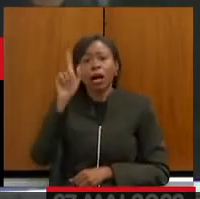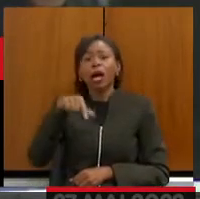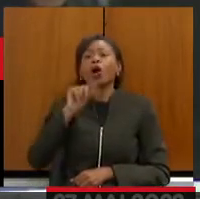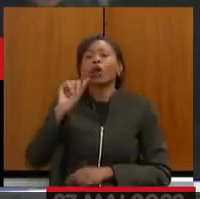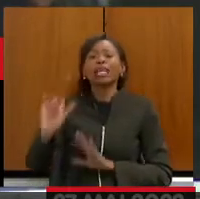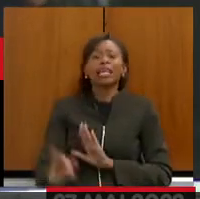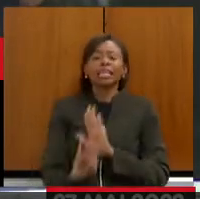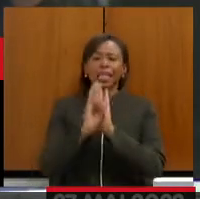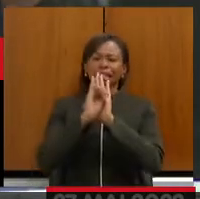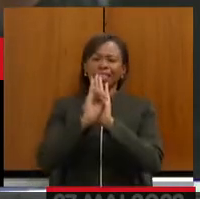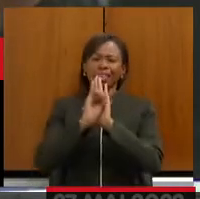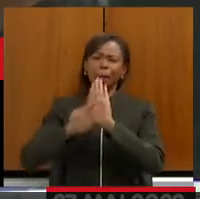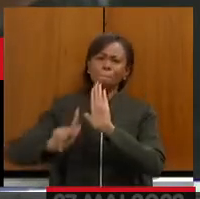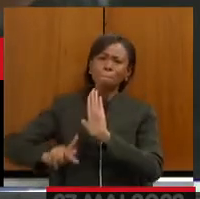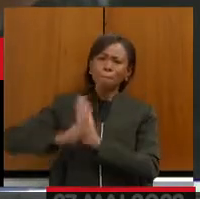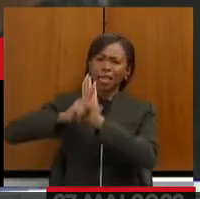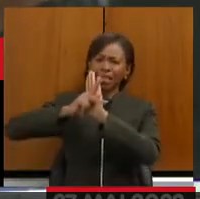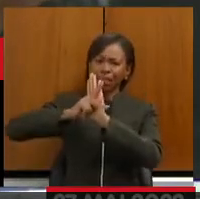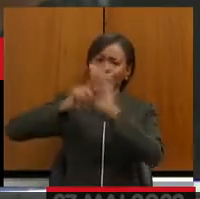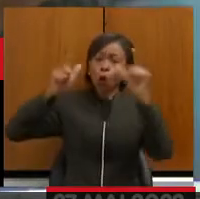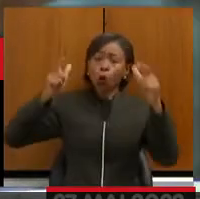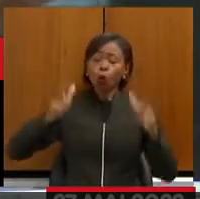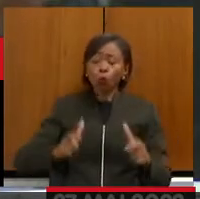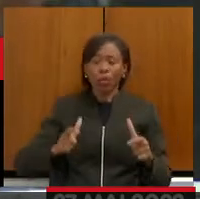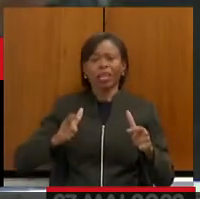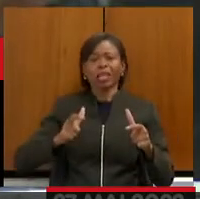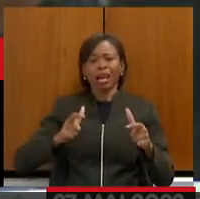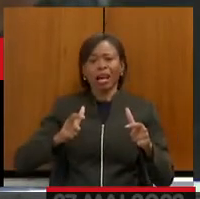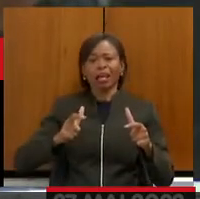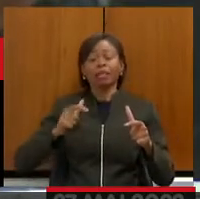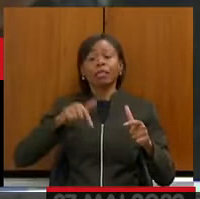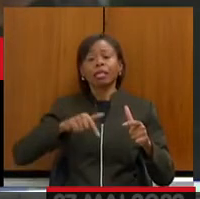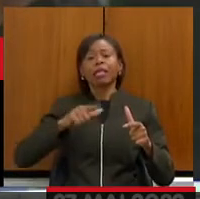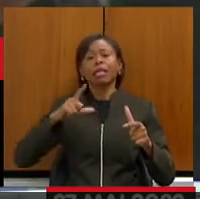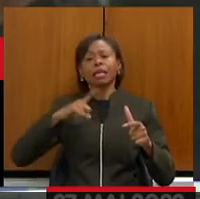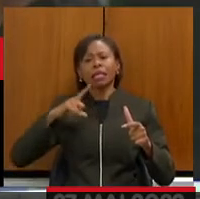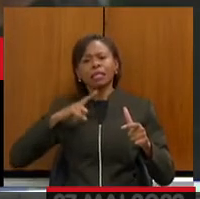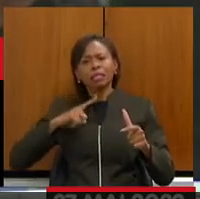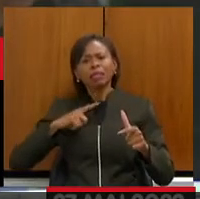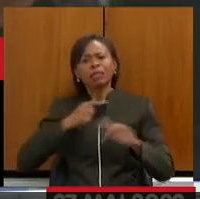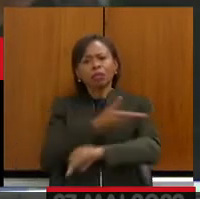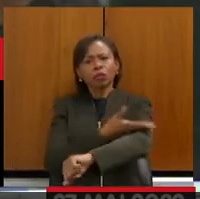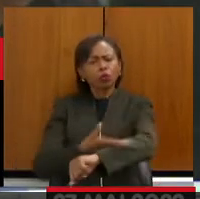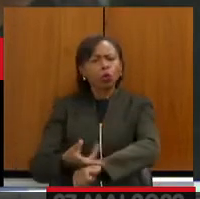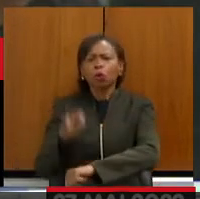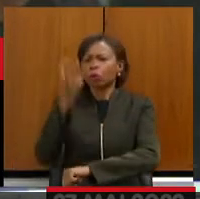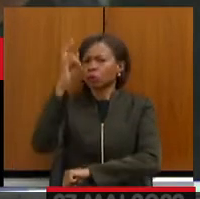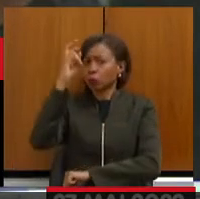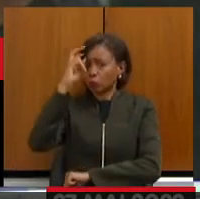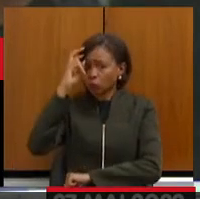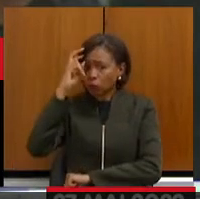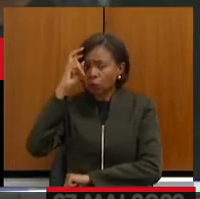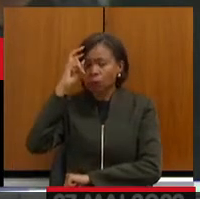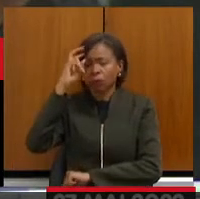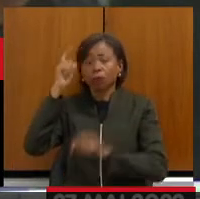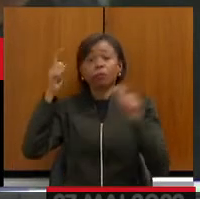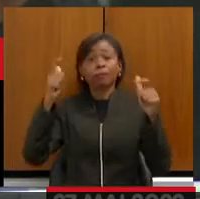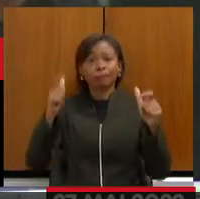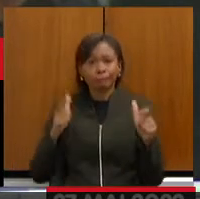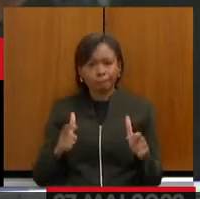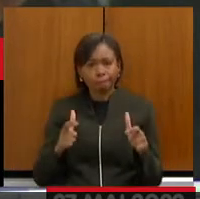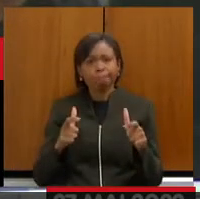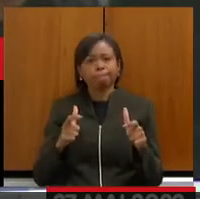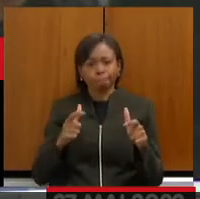de pertencimento território onde nós praticamos nossas culturas Nossas ações e o nosso território